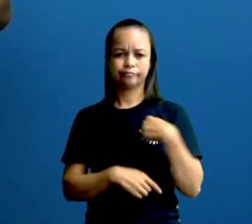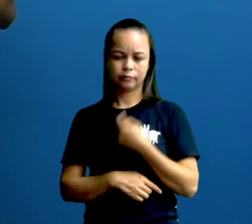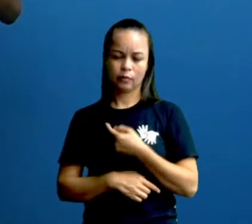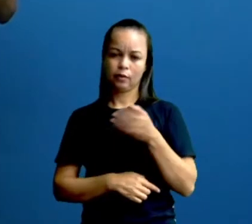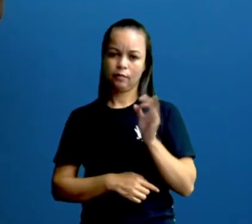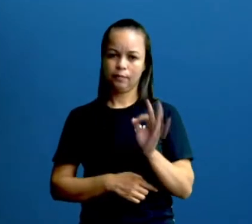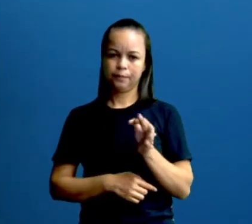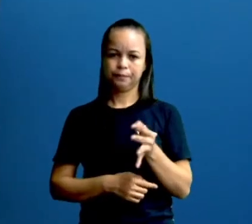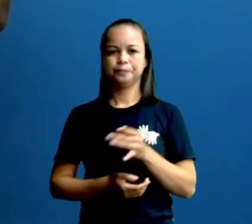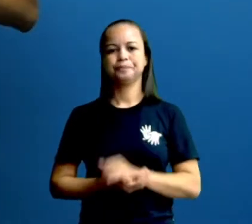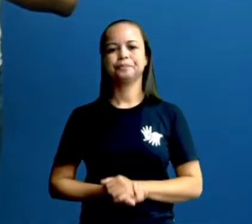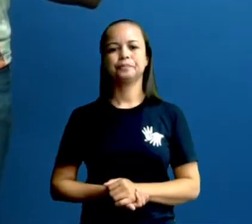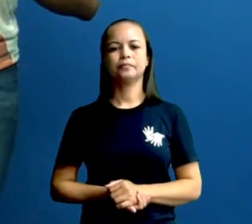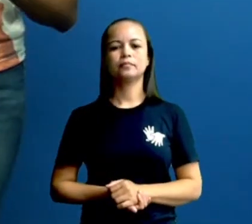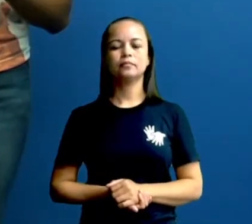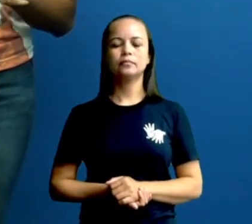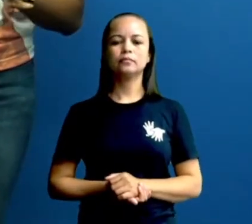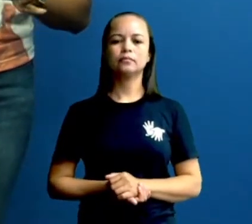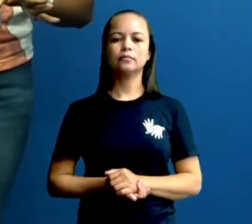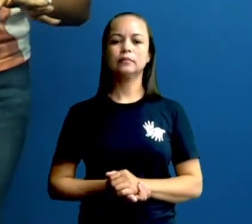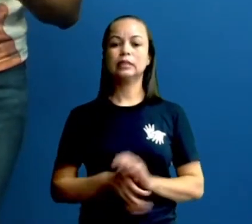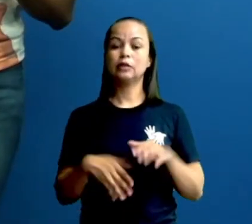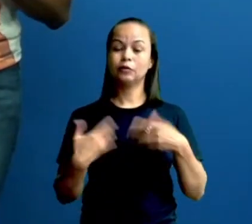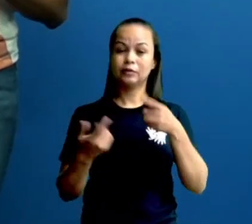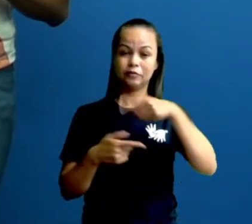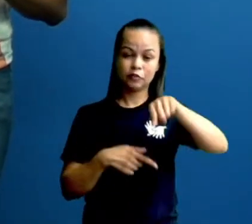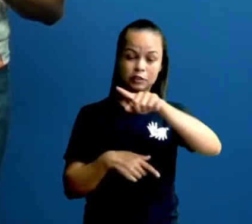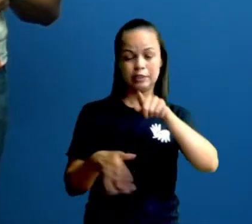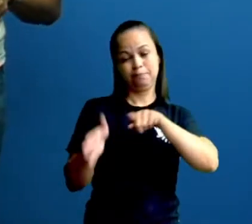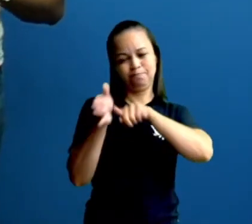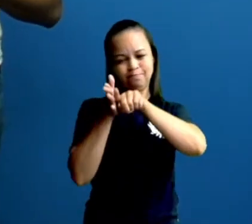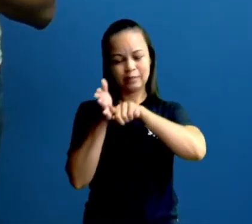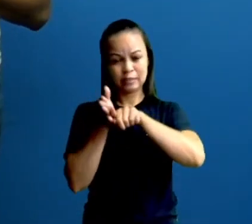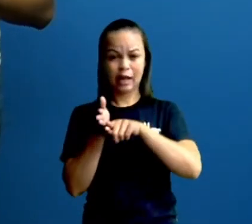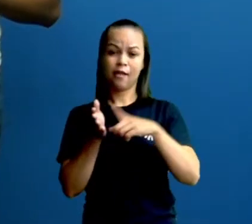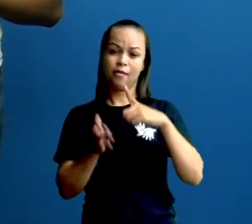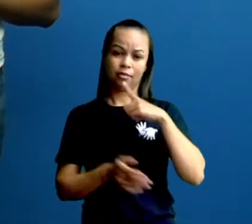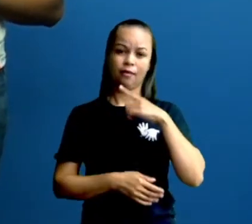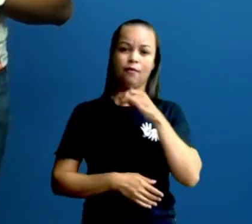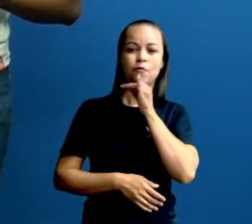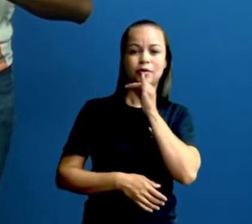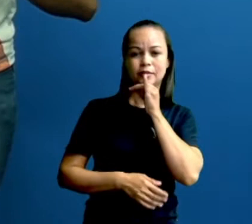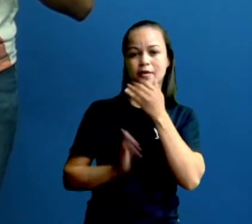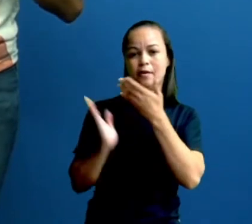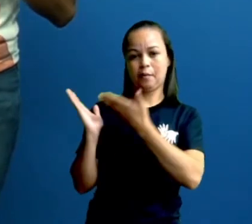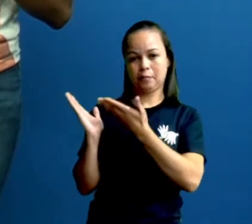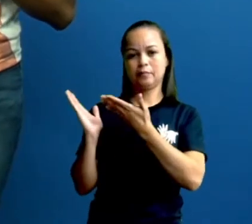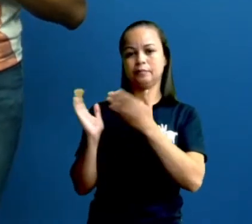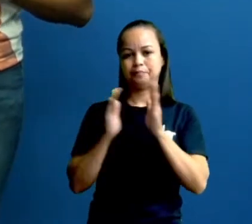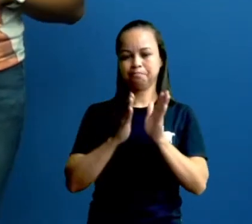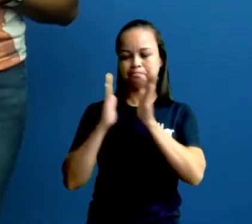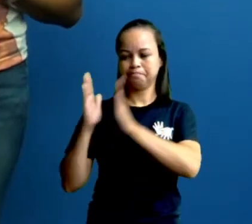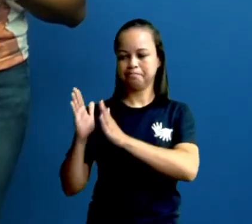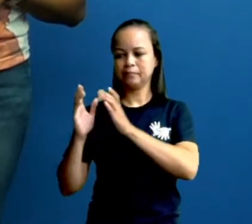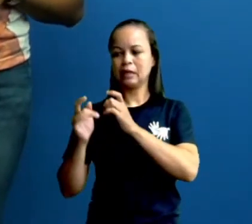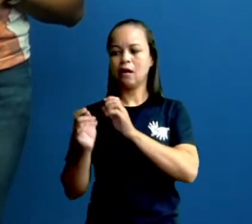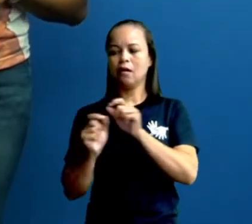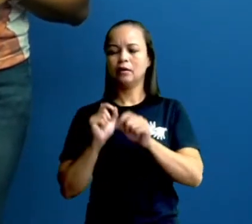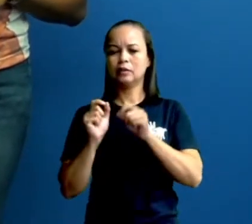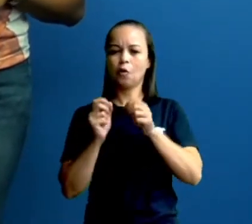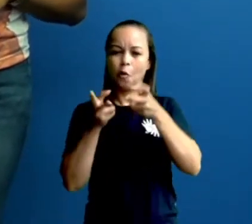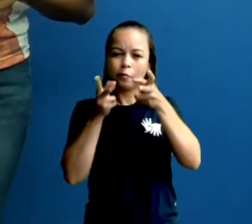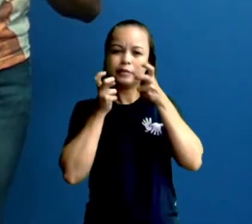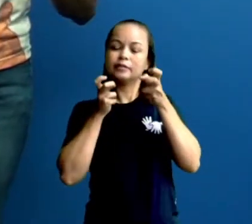certo? Bom, se vocês analisarem, eu já coloquei logo um exemplo aqui do lado. Então, olha bem essa